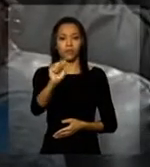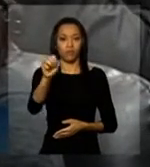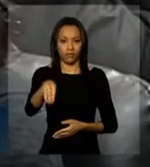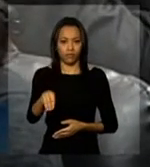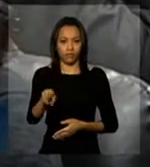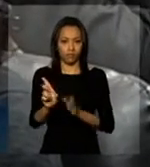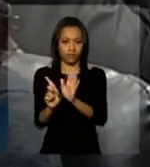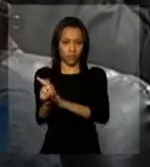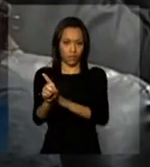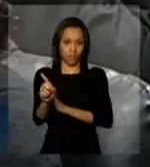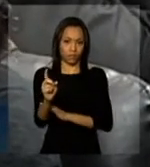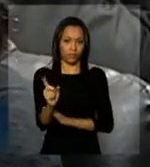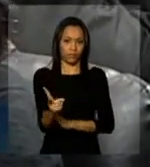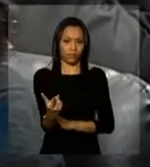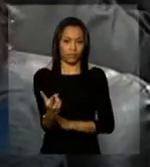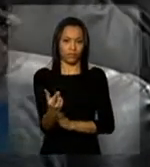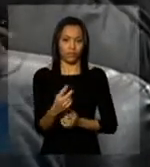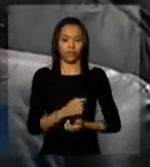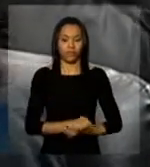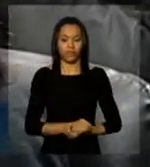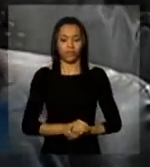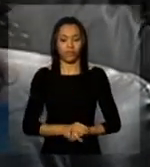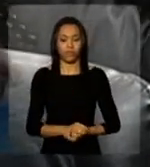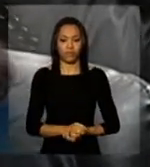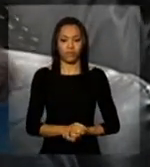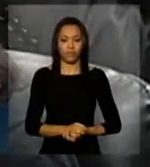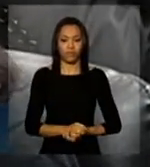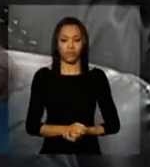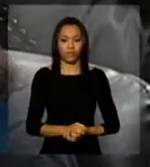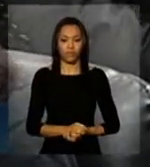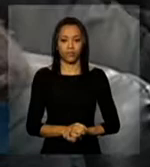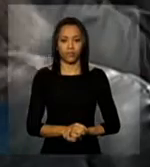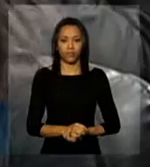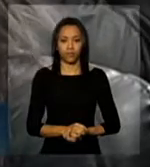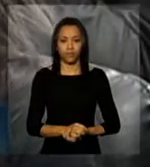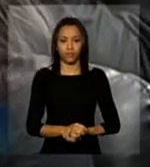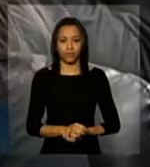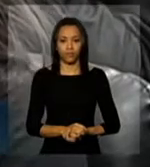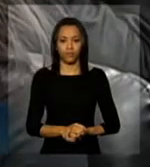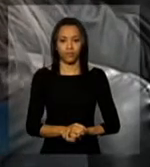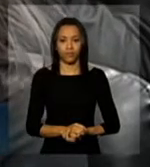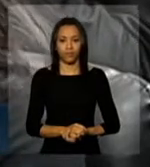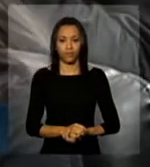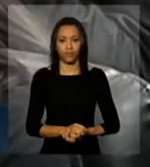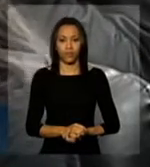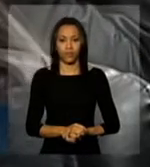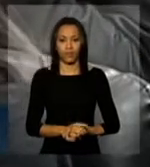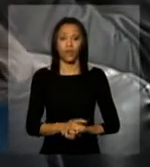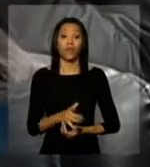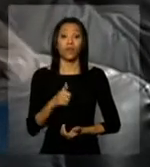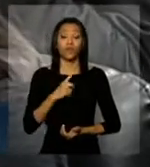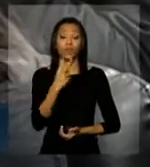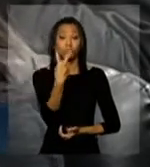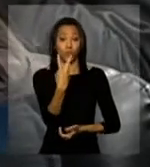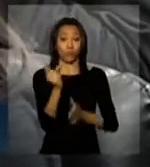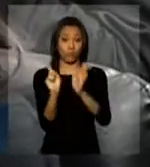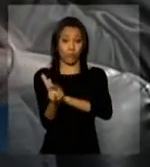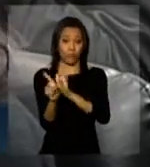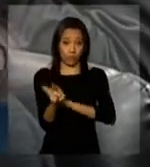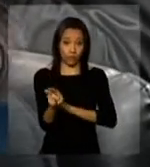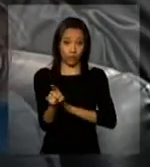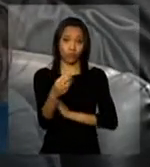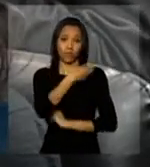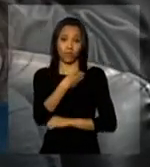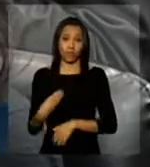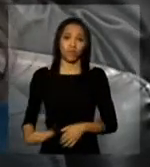estou ouvindo. Os outros não, mas quem precisa ouvir sou eu, então. Está ligado? Está ouvindo? Ah, tá. Desculpa, eu tenho duas perguntas para a ministra